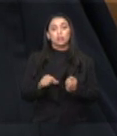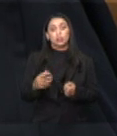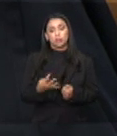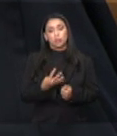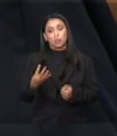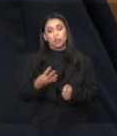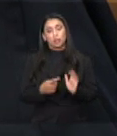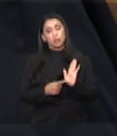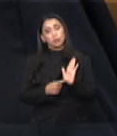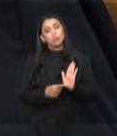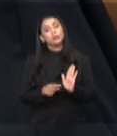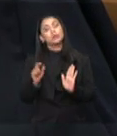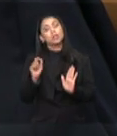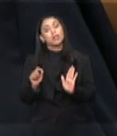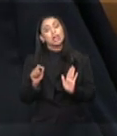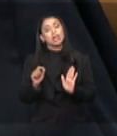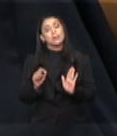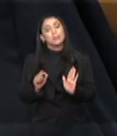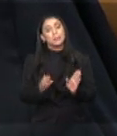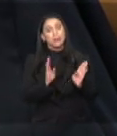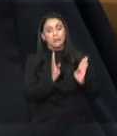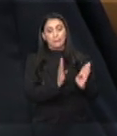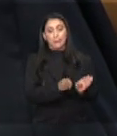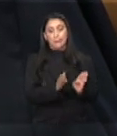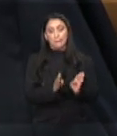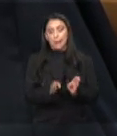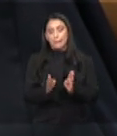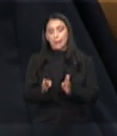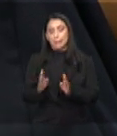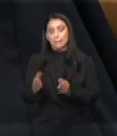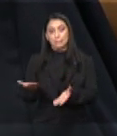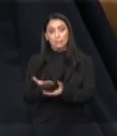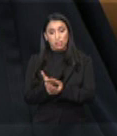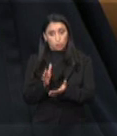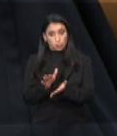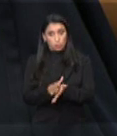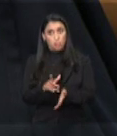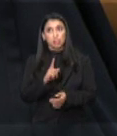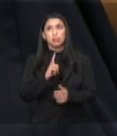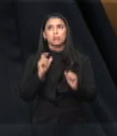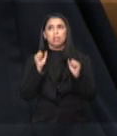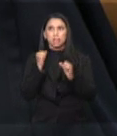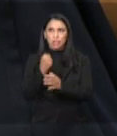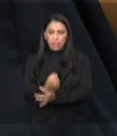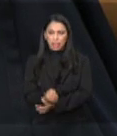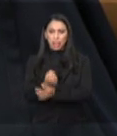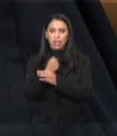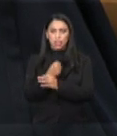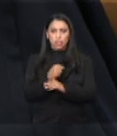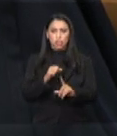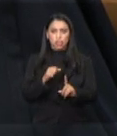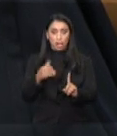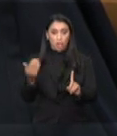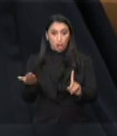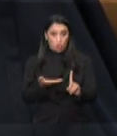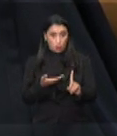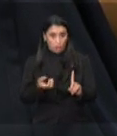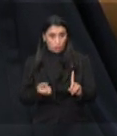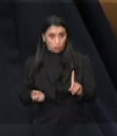que diz: em todas as fases do processo, deve-se garantir ao réu delatado